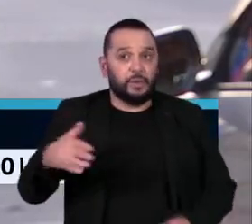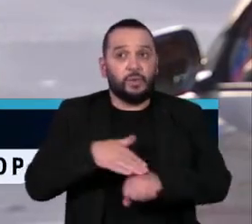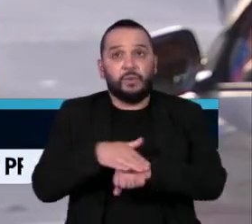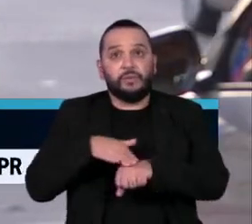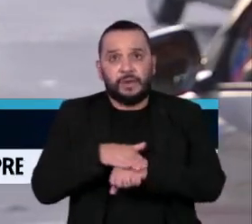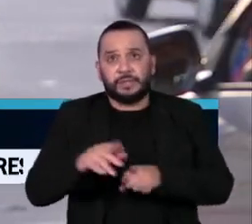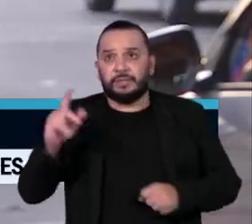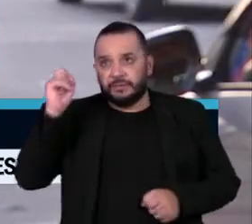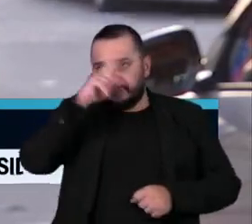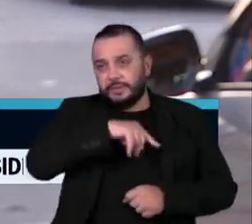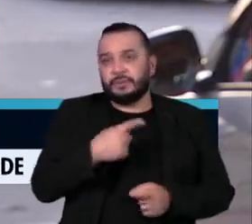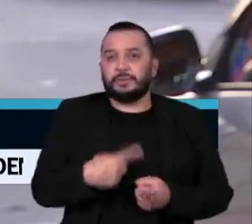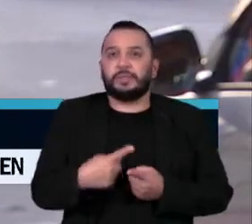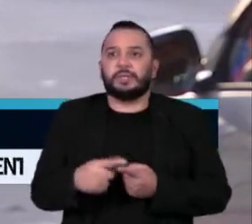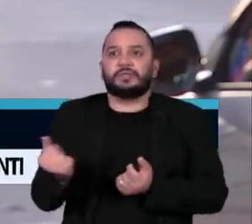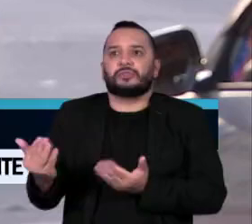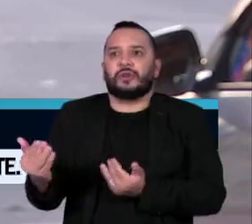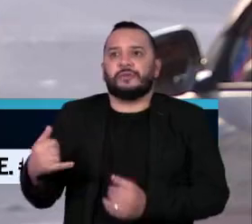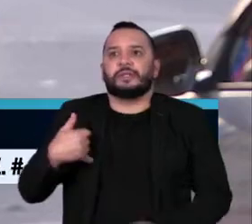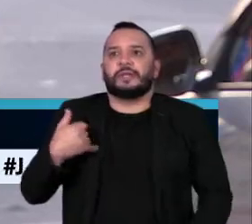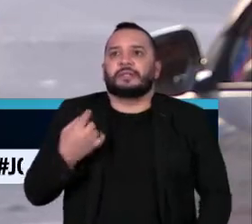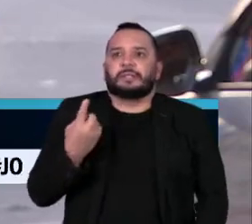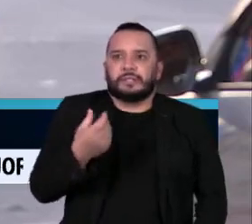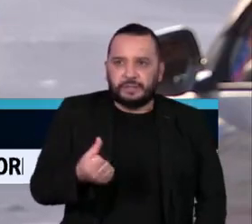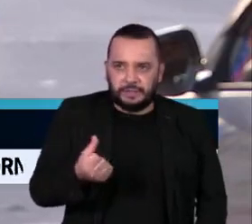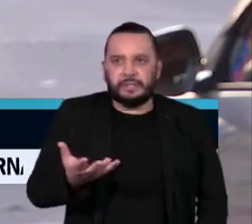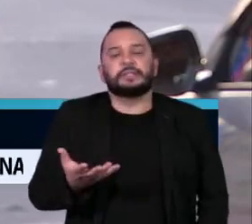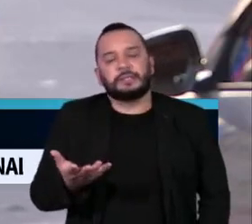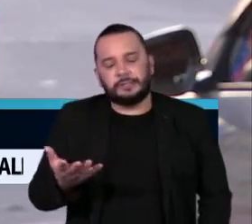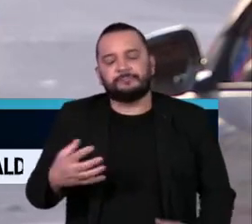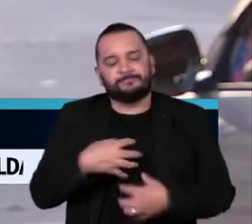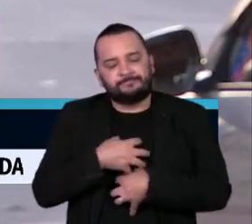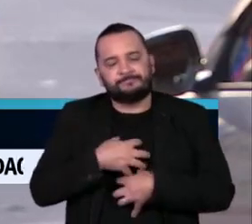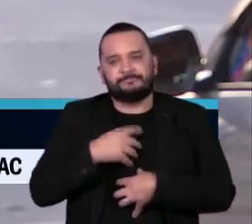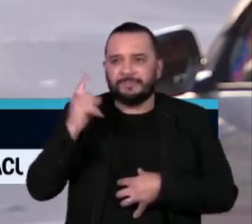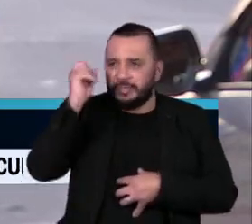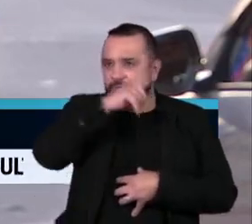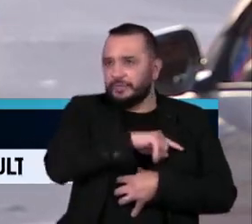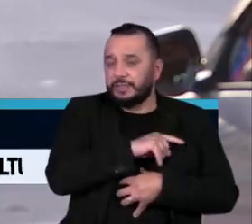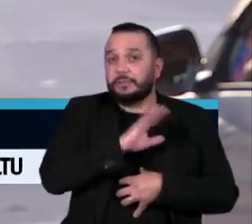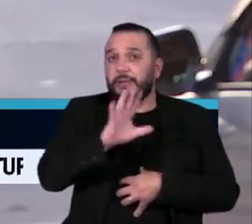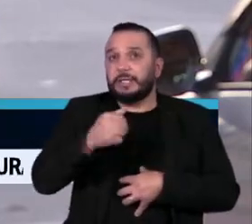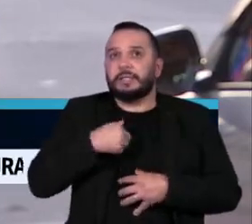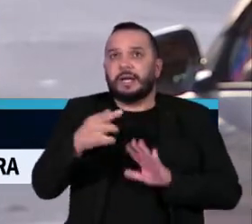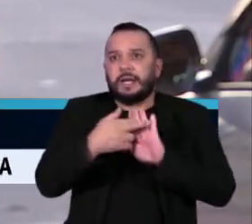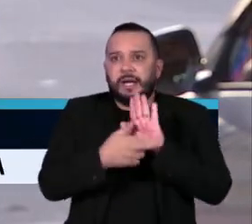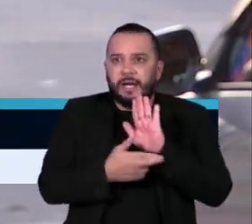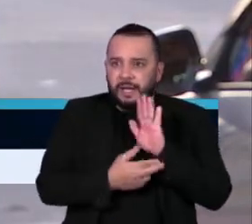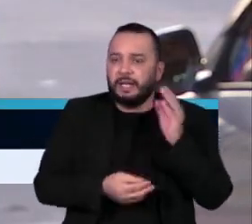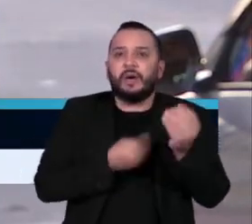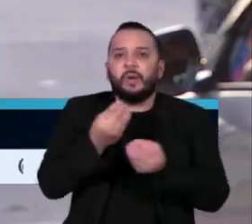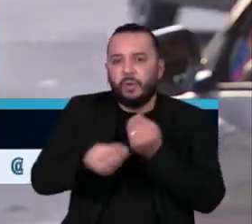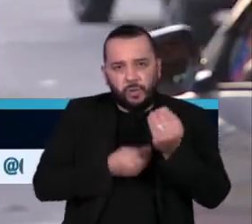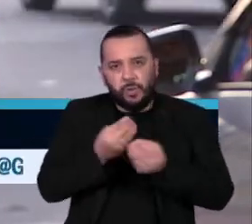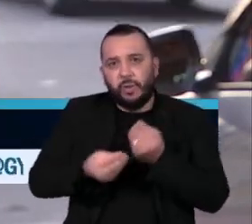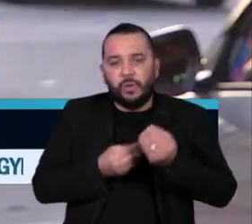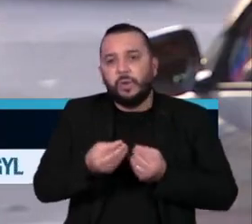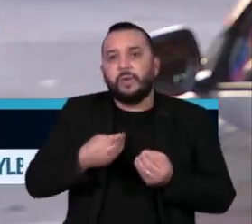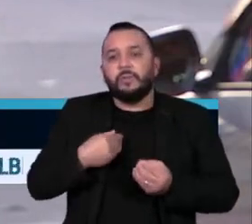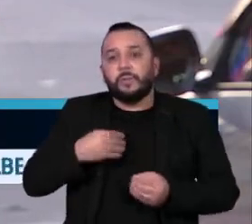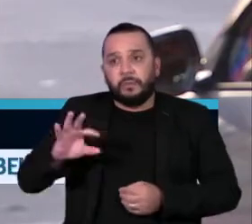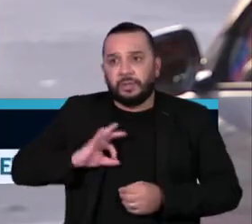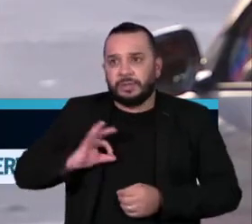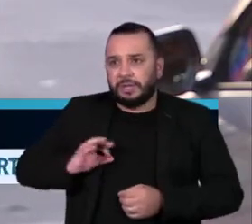para um jovem de 16 anos. Apesar de doloroso e difícil, esse protocolo sobre como agir durante as abordagens